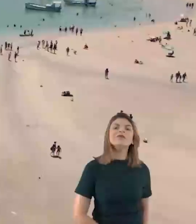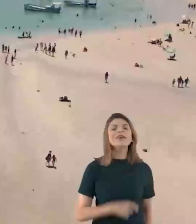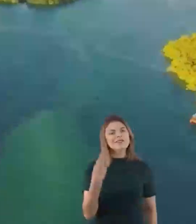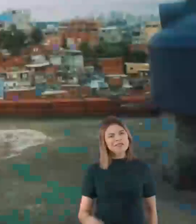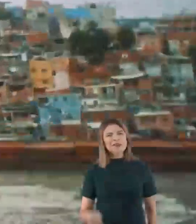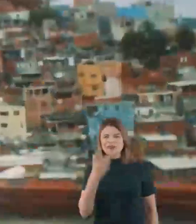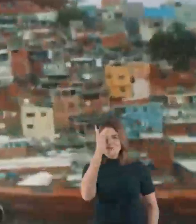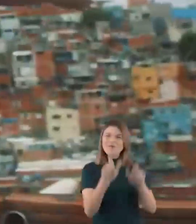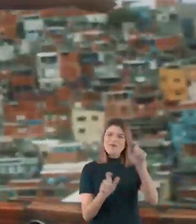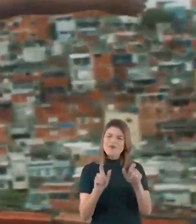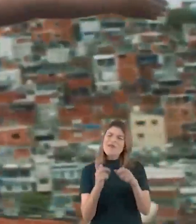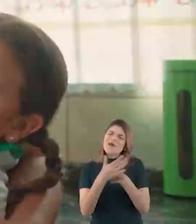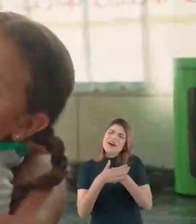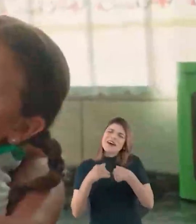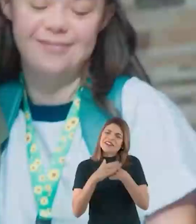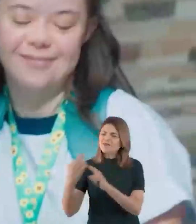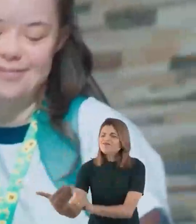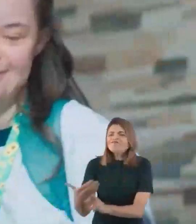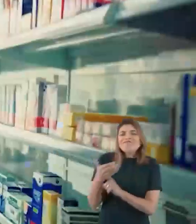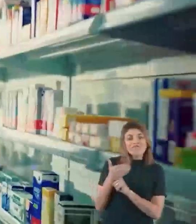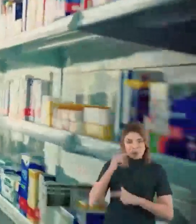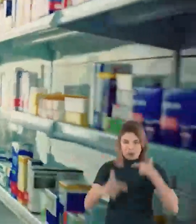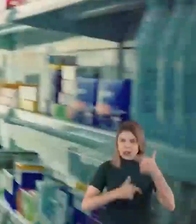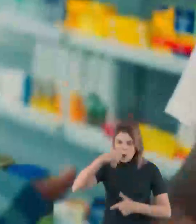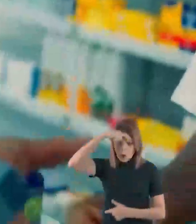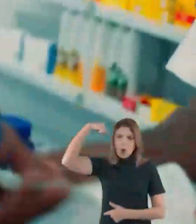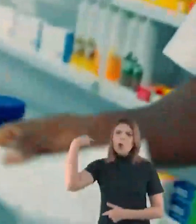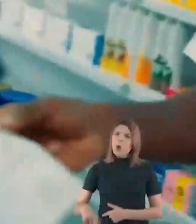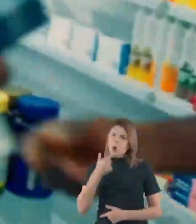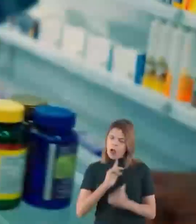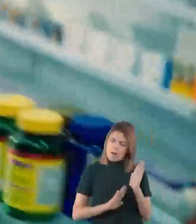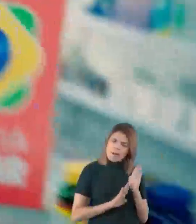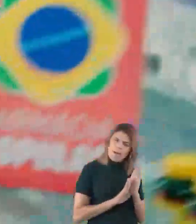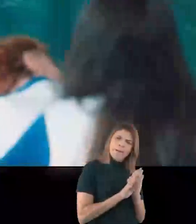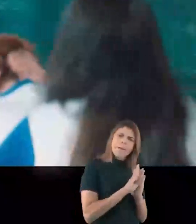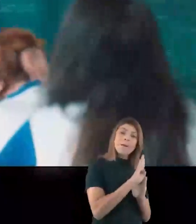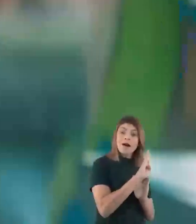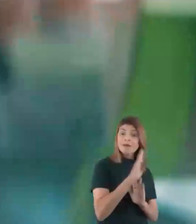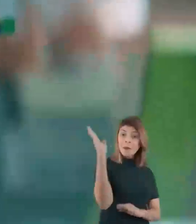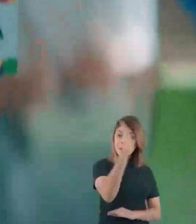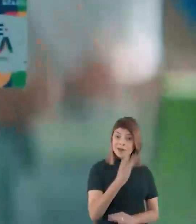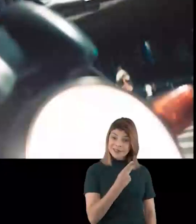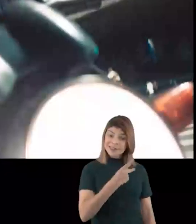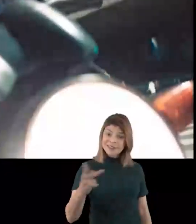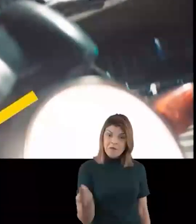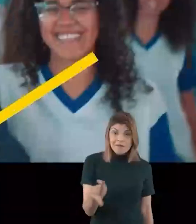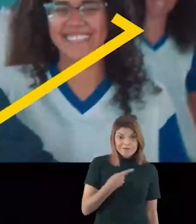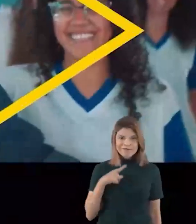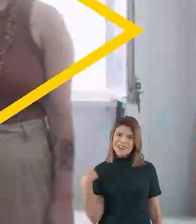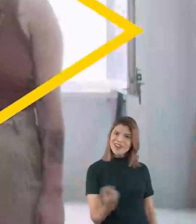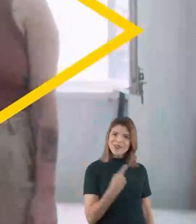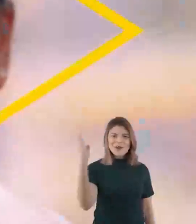É, família, essa é a nossa força, o nosso jeito de acolher. Com muito trabalho, estamos dando a volta por cima para avançar ainda mais. Porque o